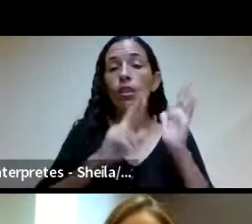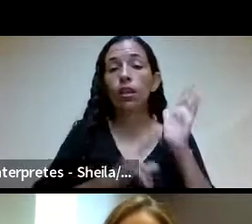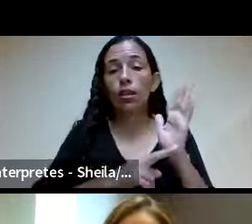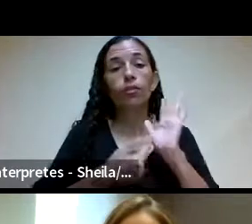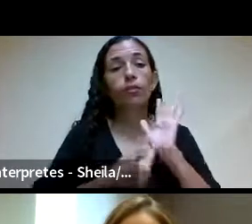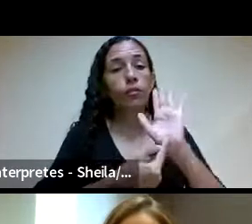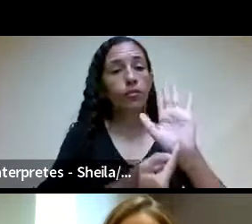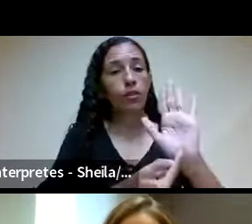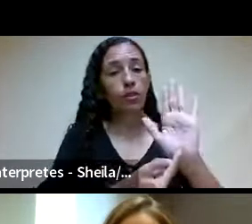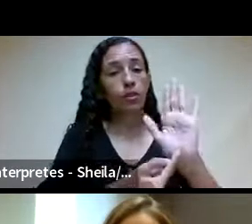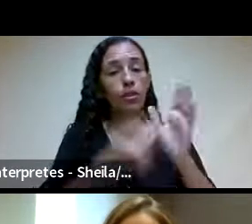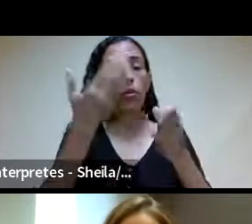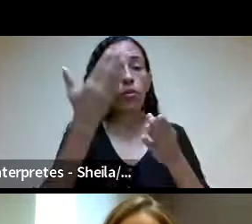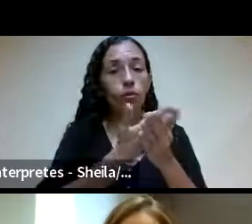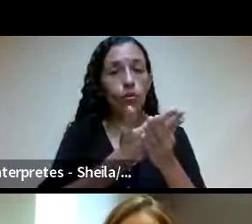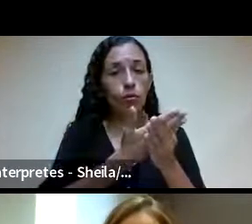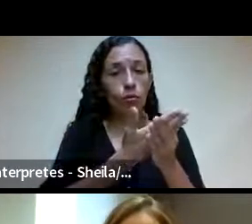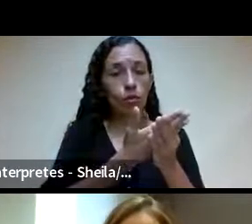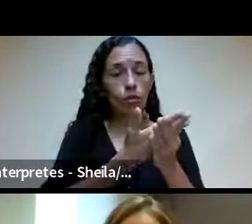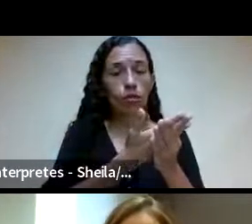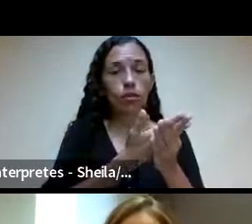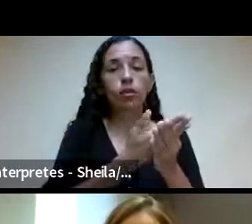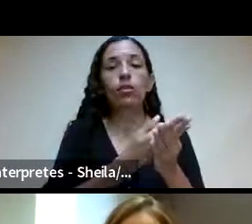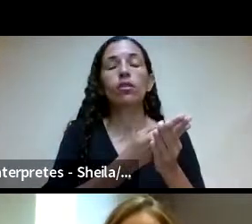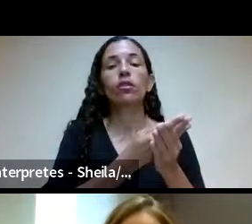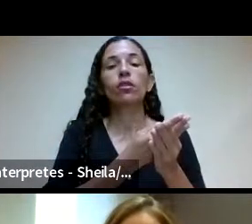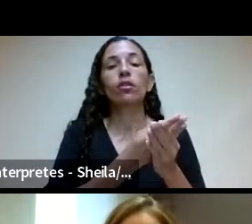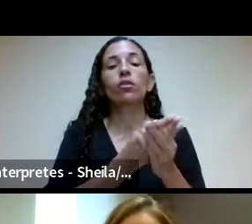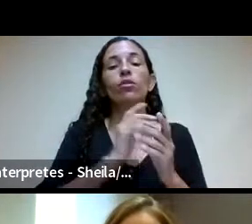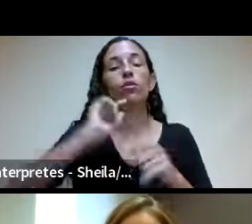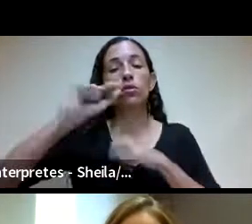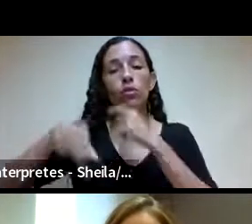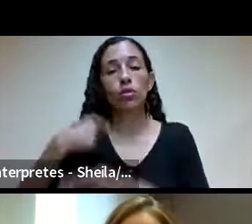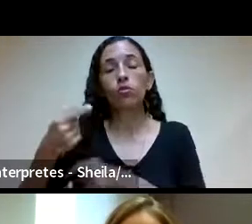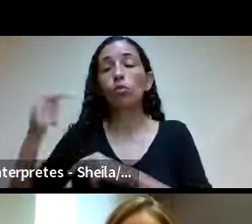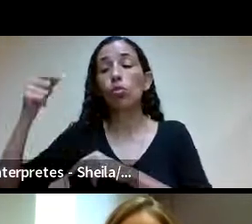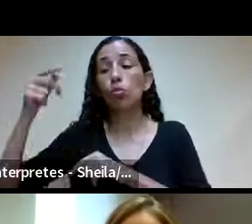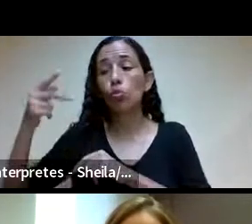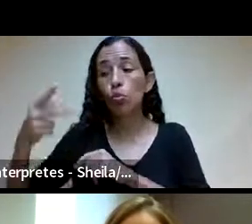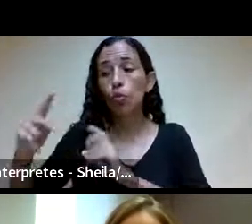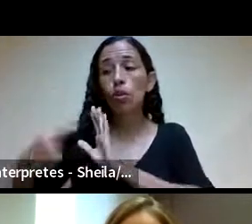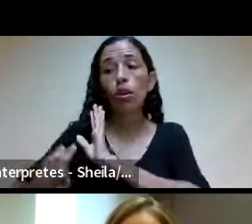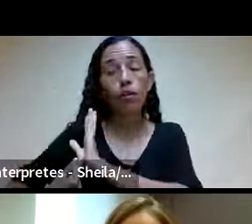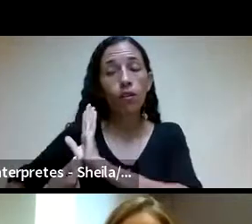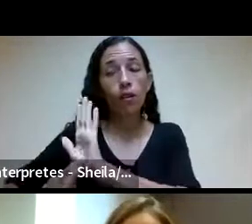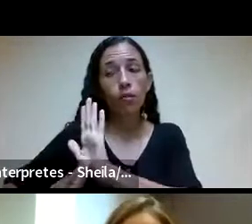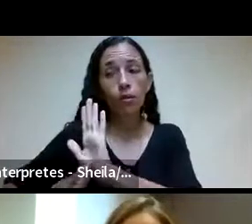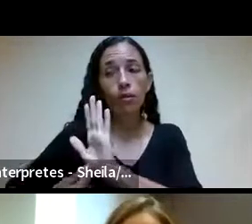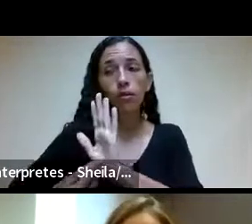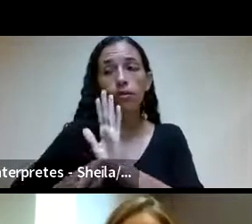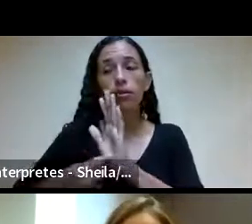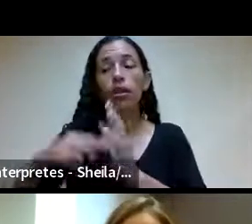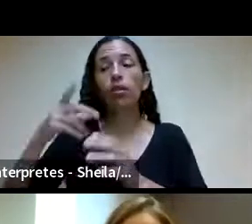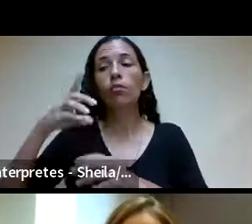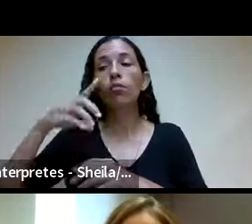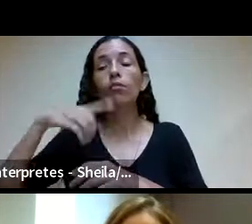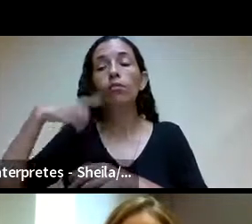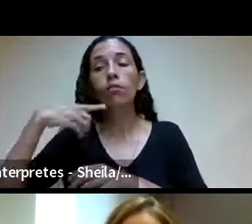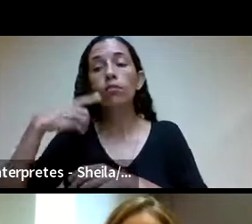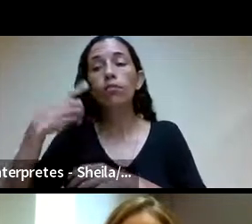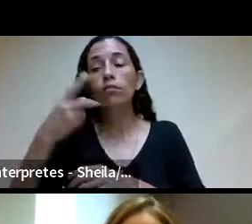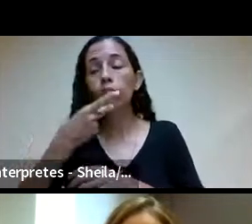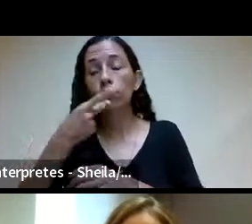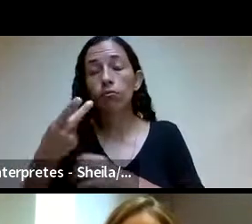como relatora, para fazer algum ajuste, se o desejar, e passo para Vossa Excelência a condição de conceder a palavra no